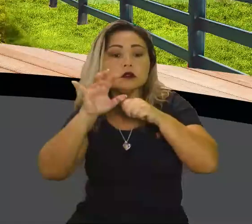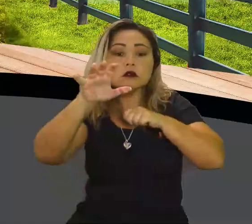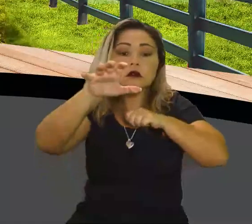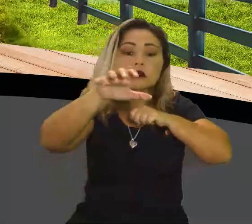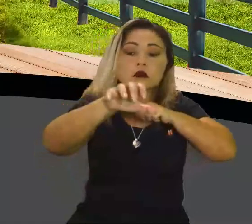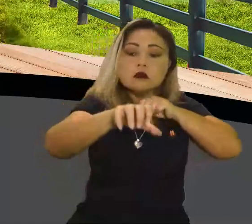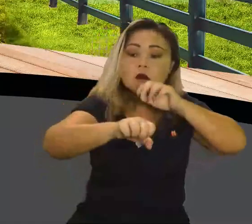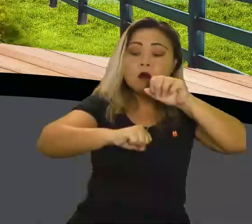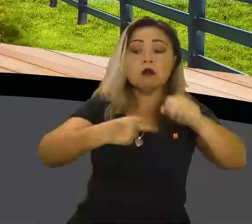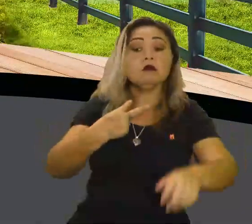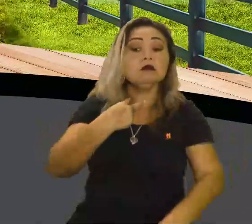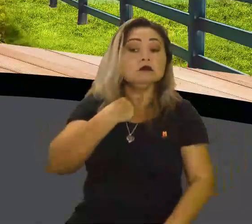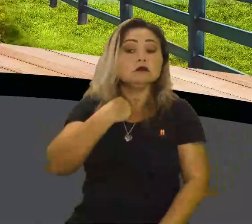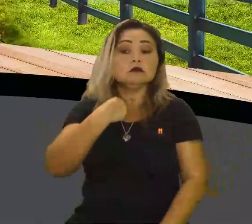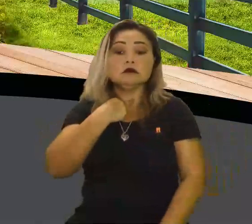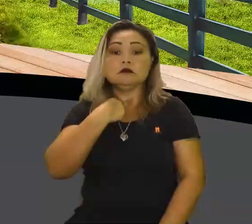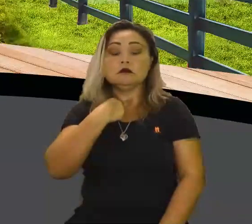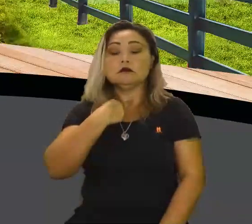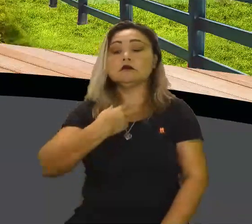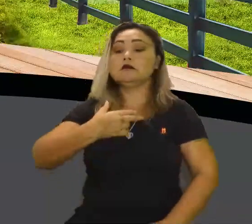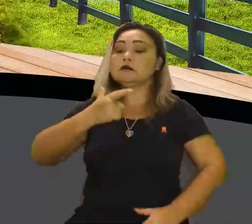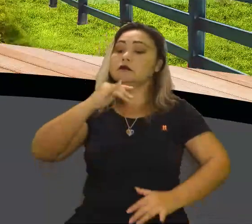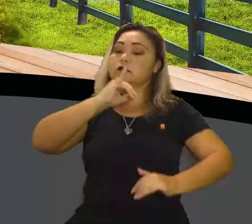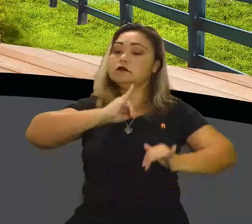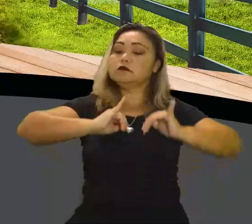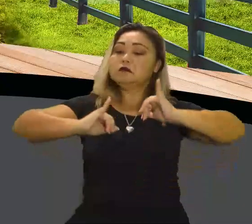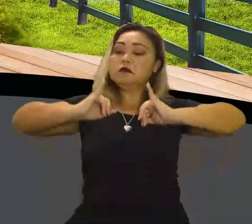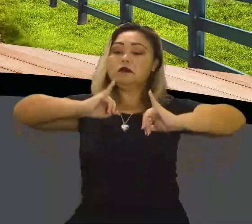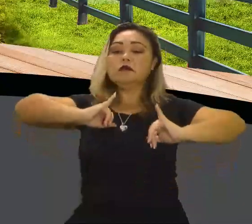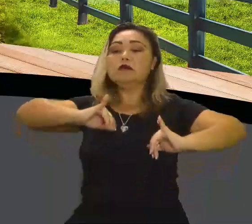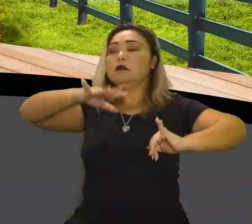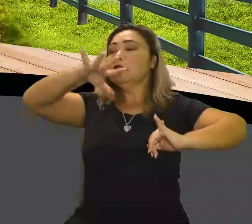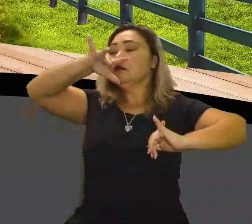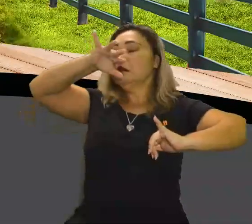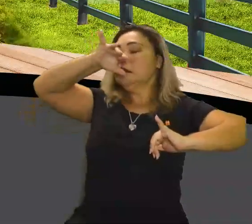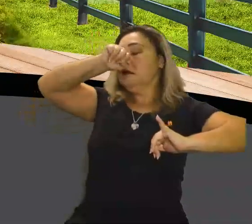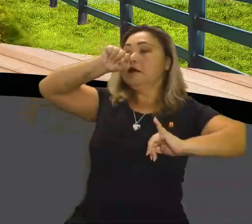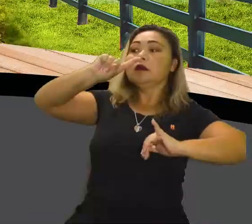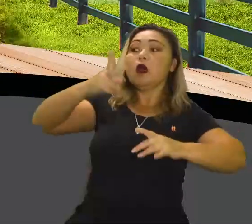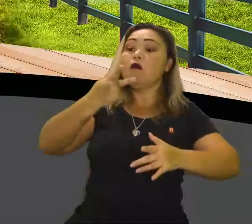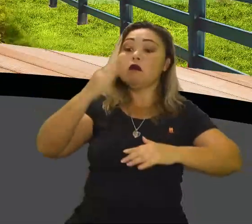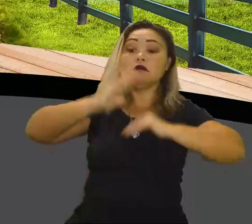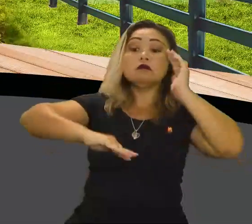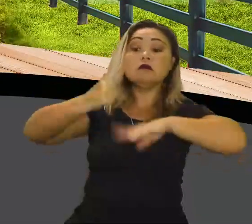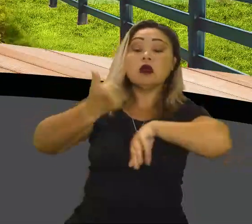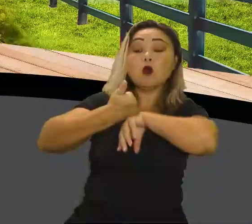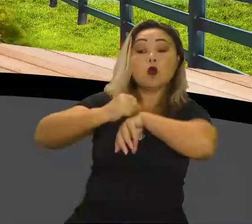não pode, né, passar perfume. Quando eu falo apicultor,